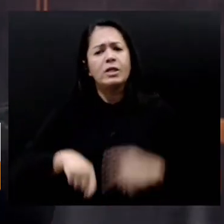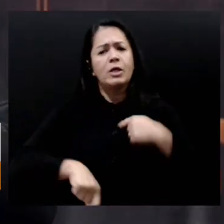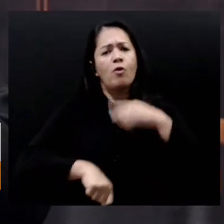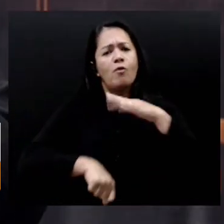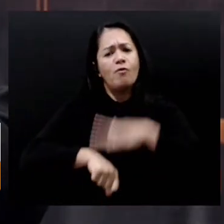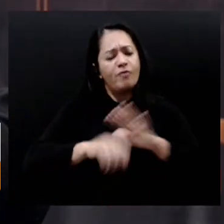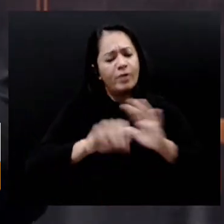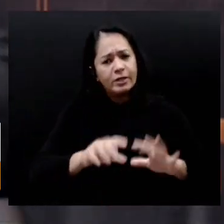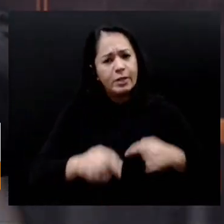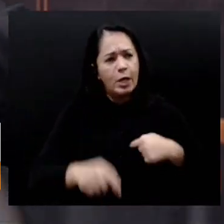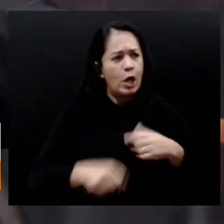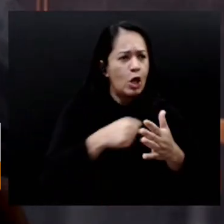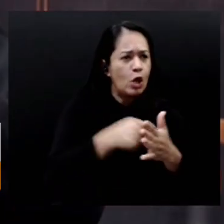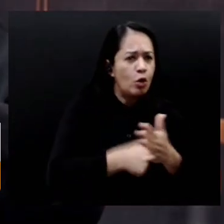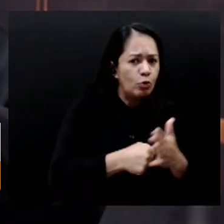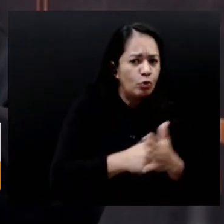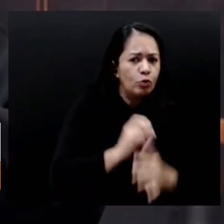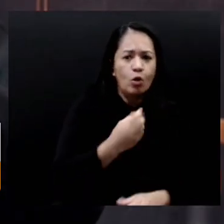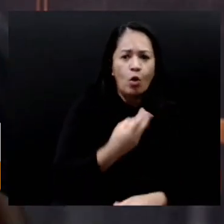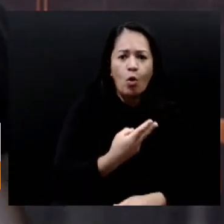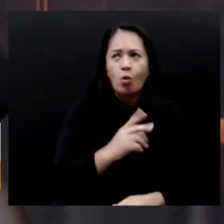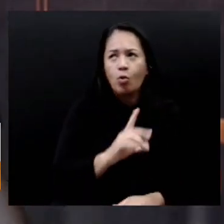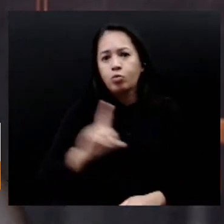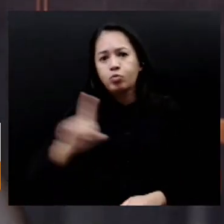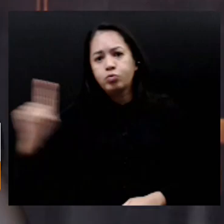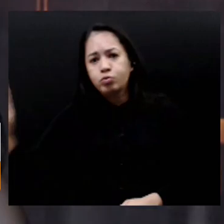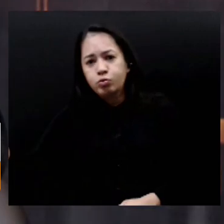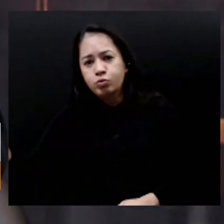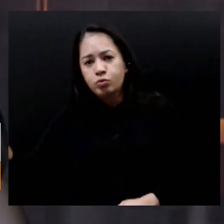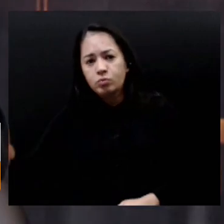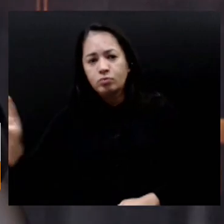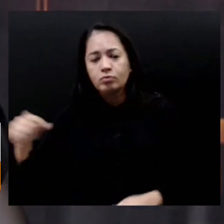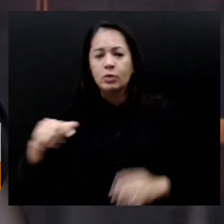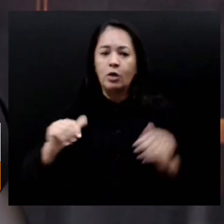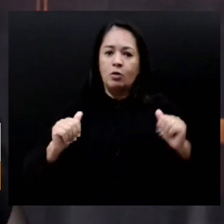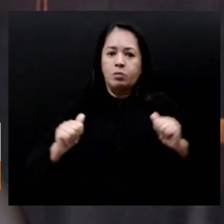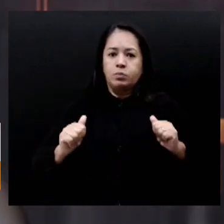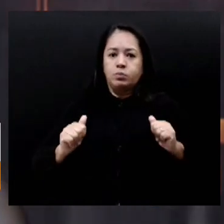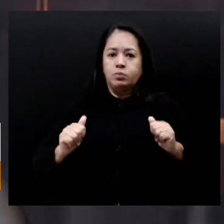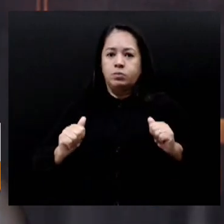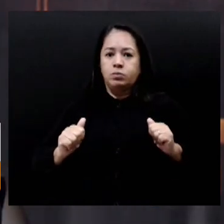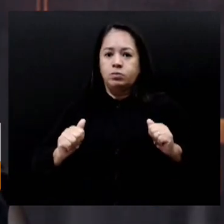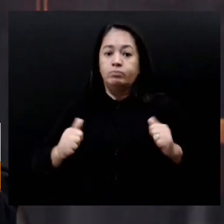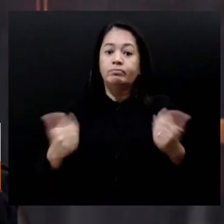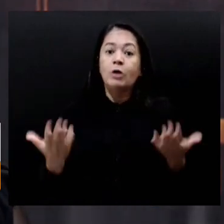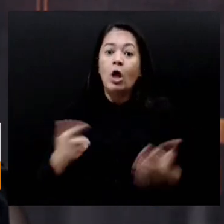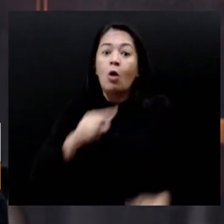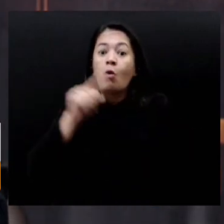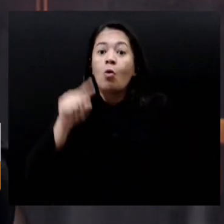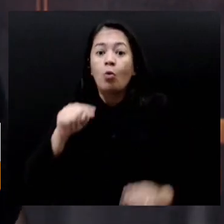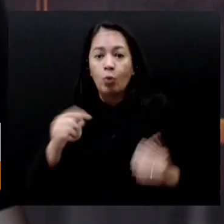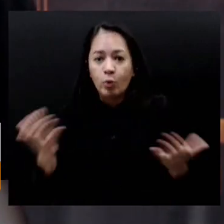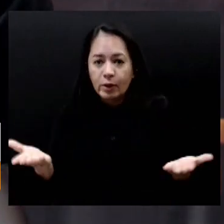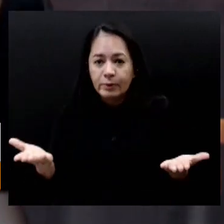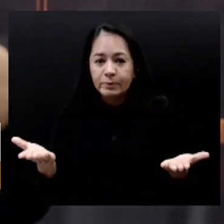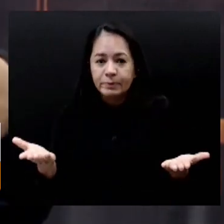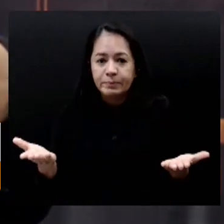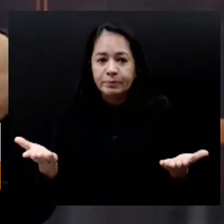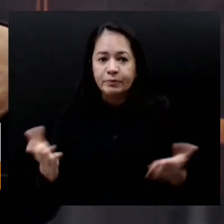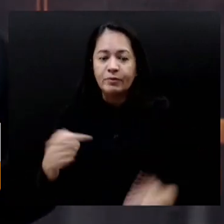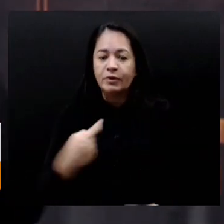eu vou debater, eu vou me esquivar, eu não vou me meter, né? Mas a gente vê assim que tem todo